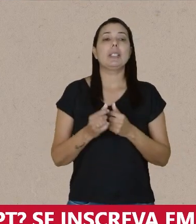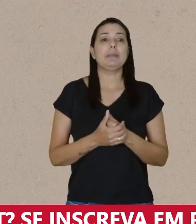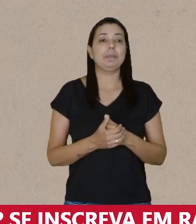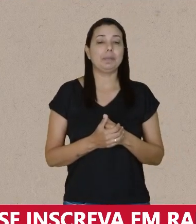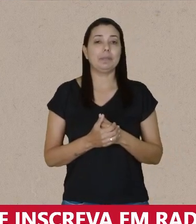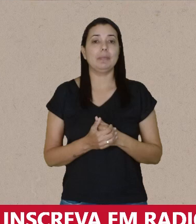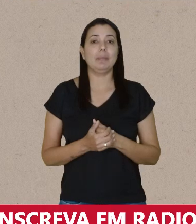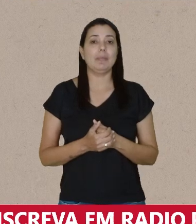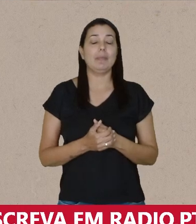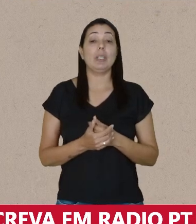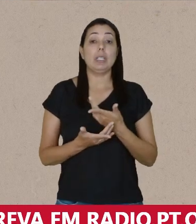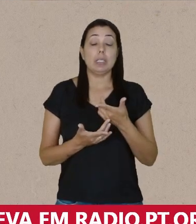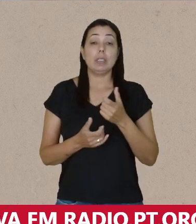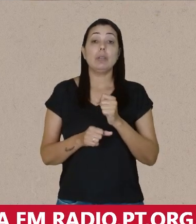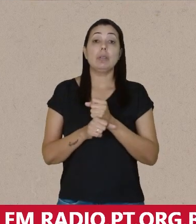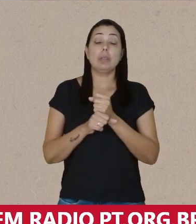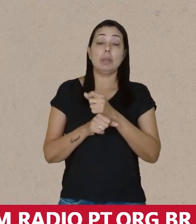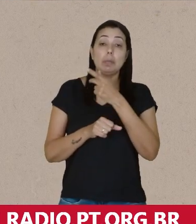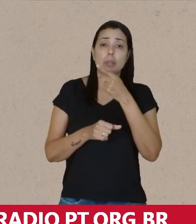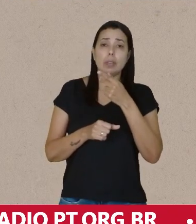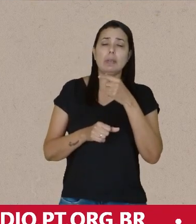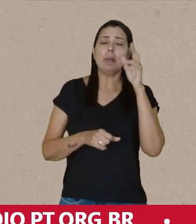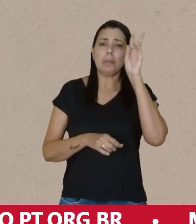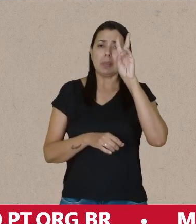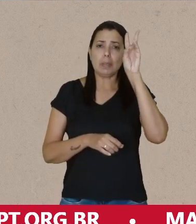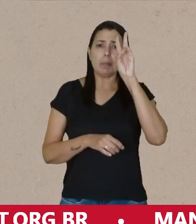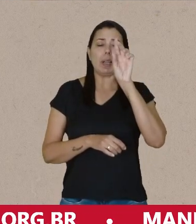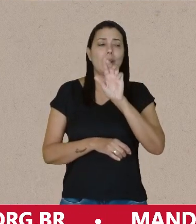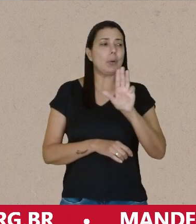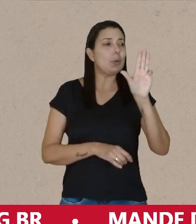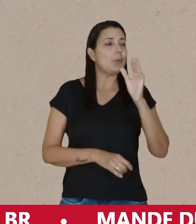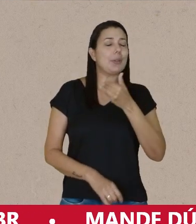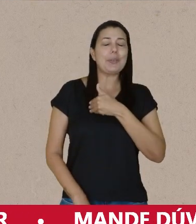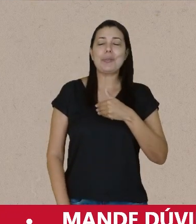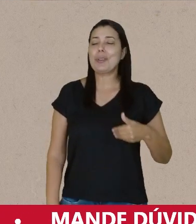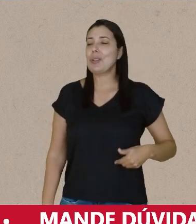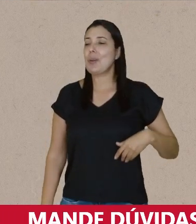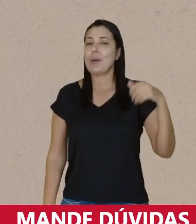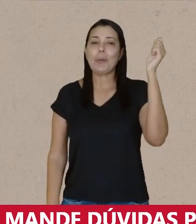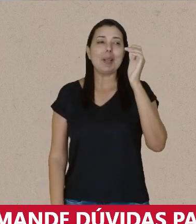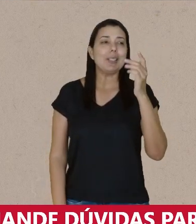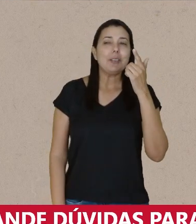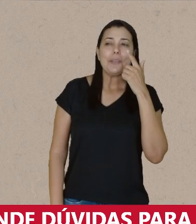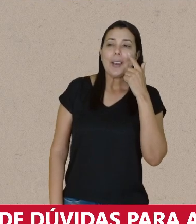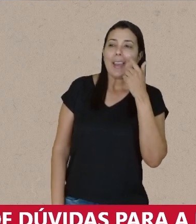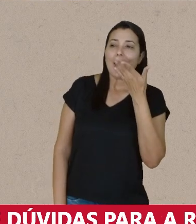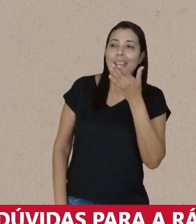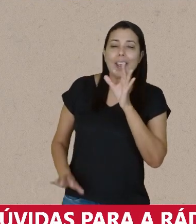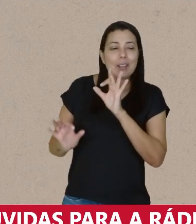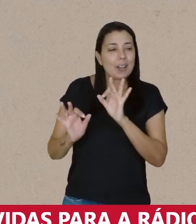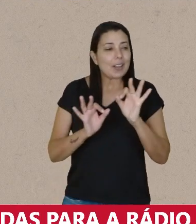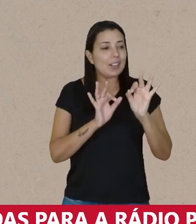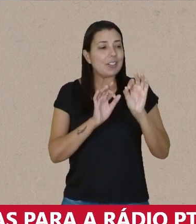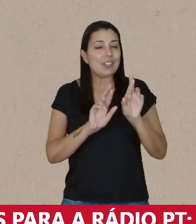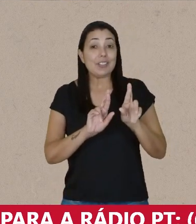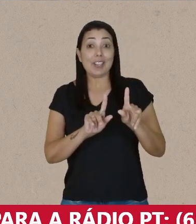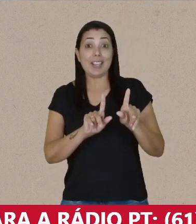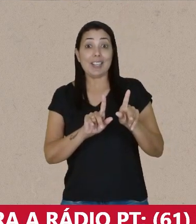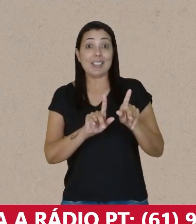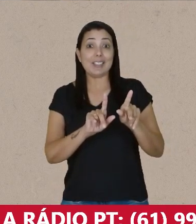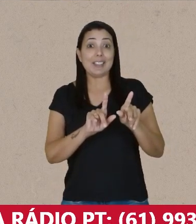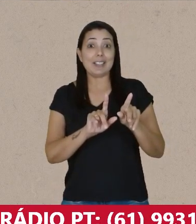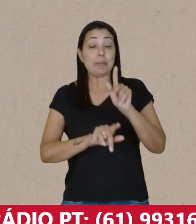de diálogo, consenso progressivo. Vamos lembrar como Lula governou o Brasil. Olha a diferença. E o povo já percebeu